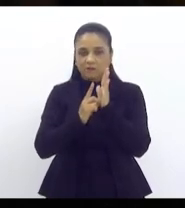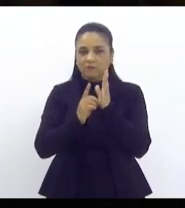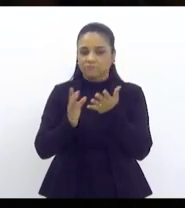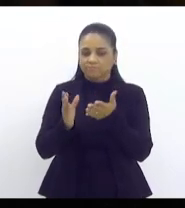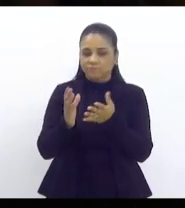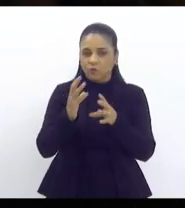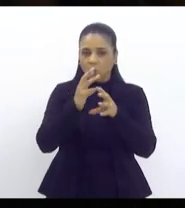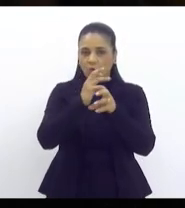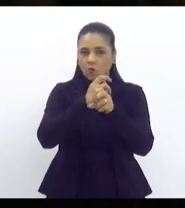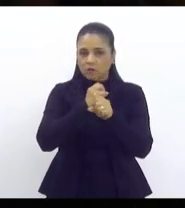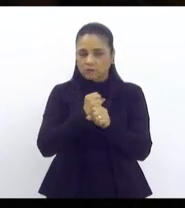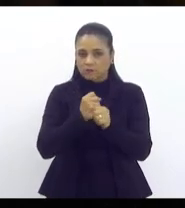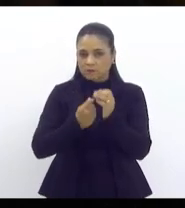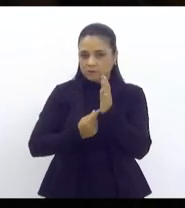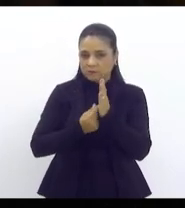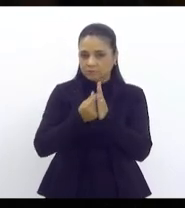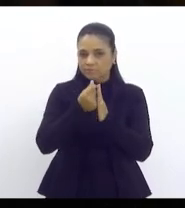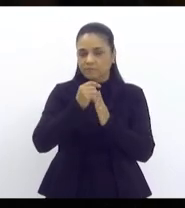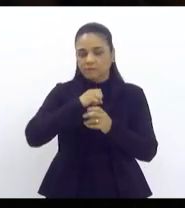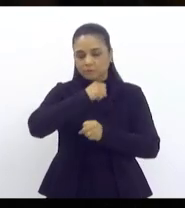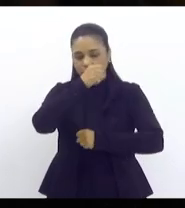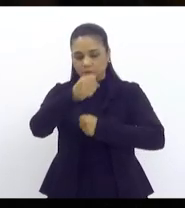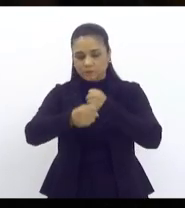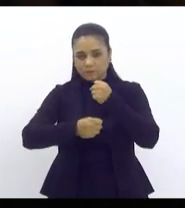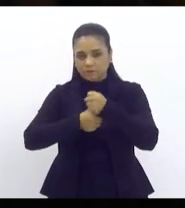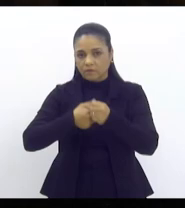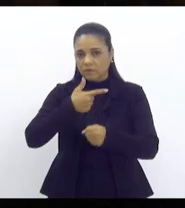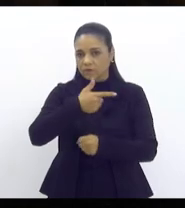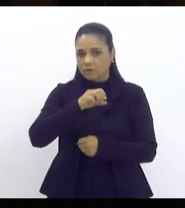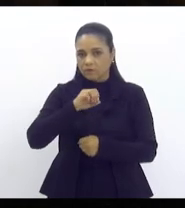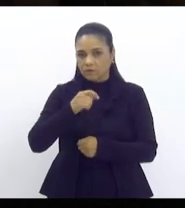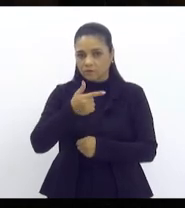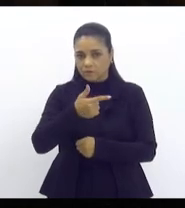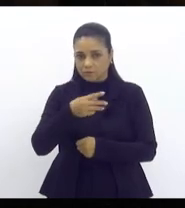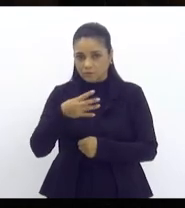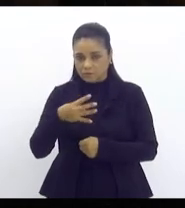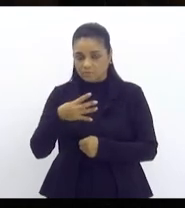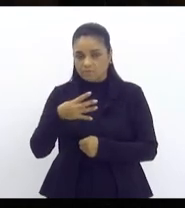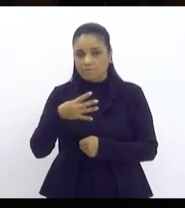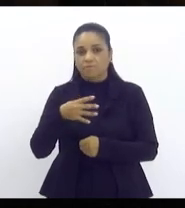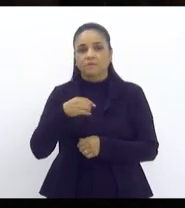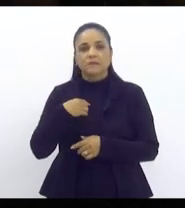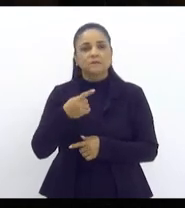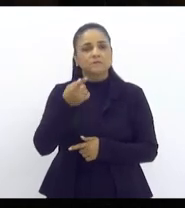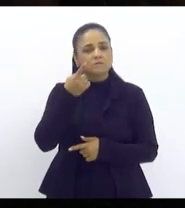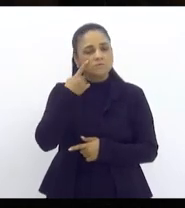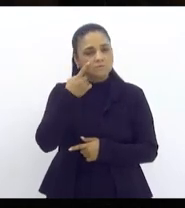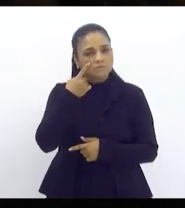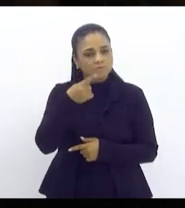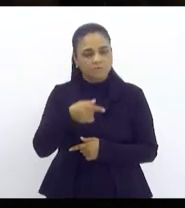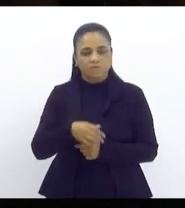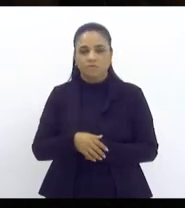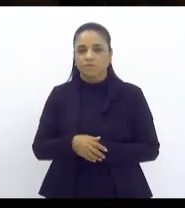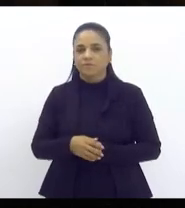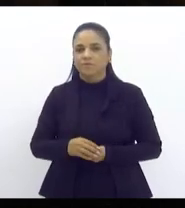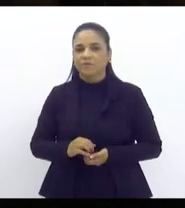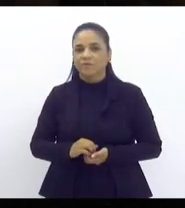Orçamentárias para 2024. Se não vejamos, senhora presidente,